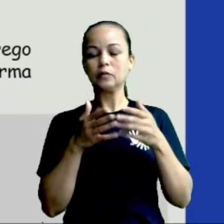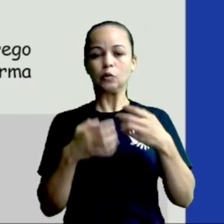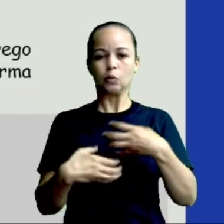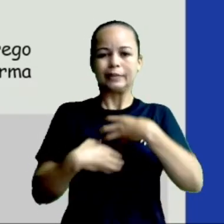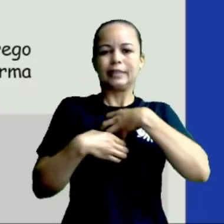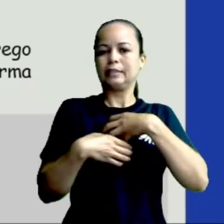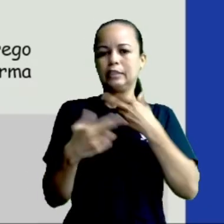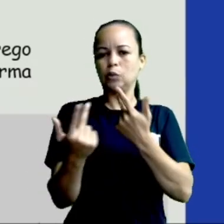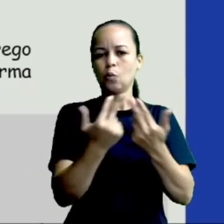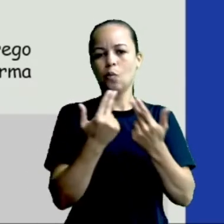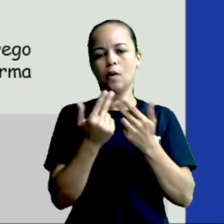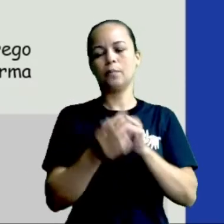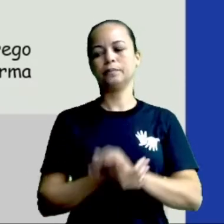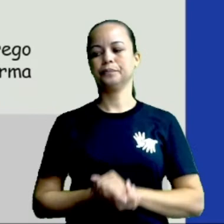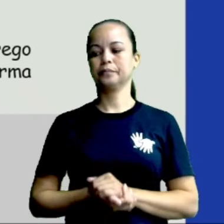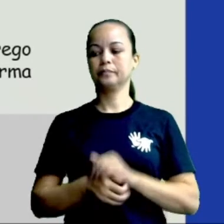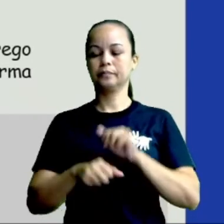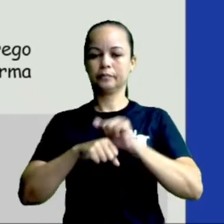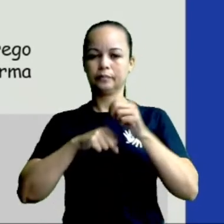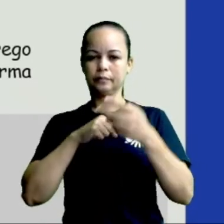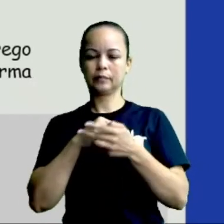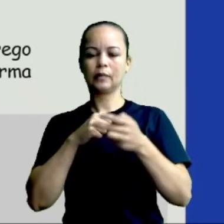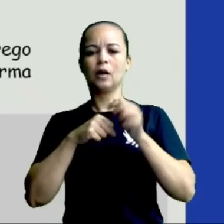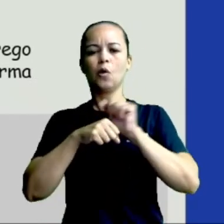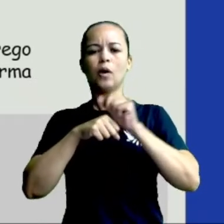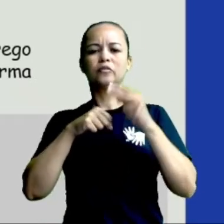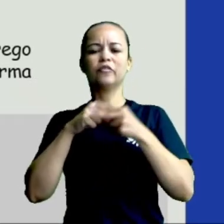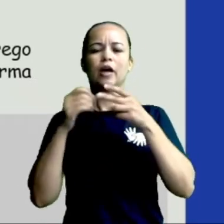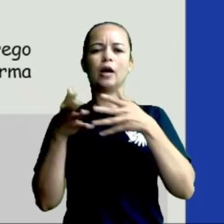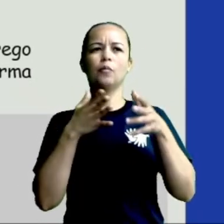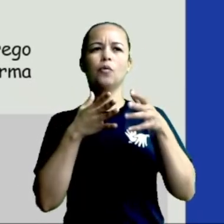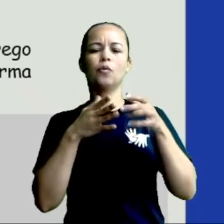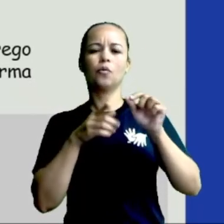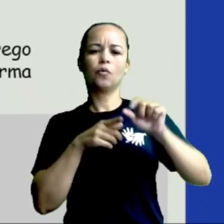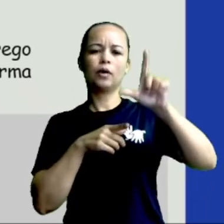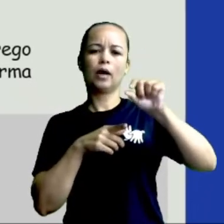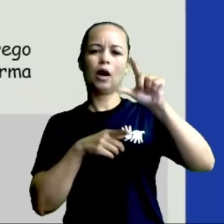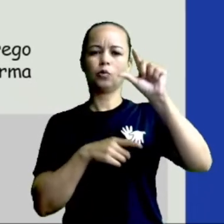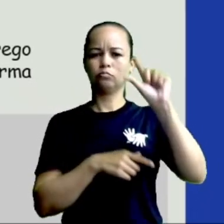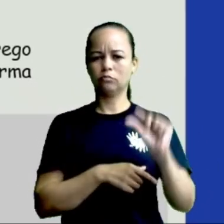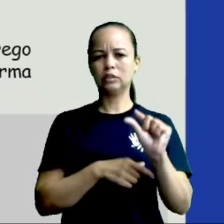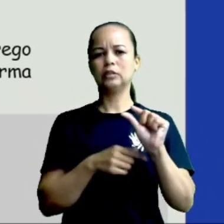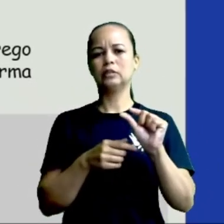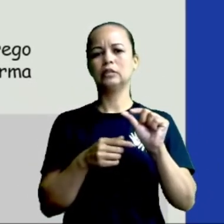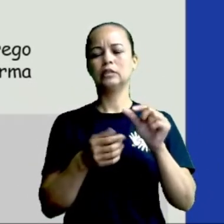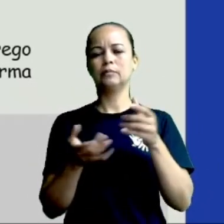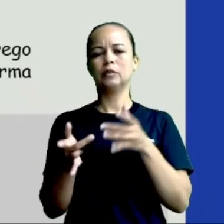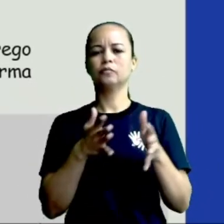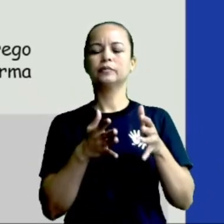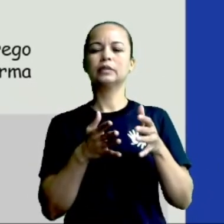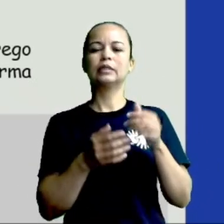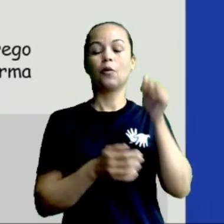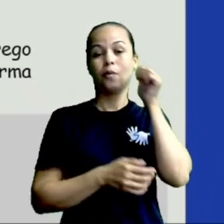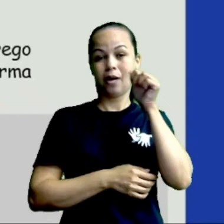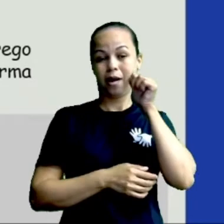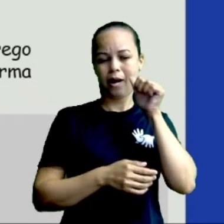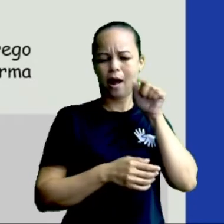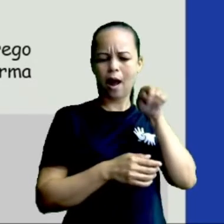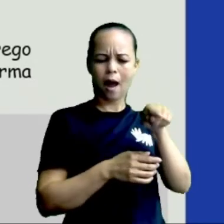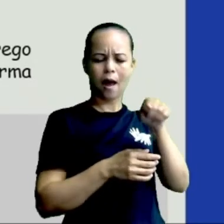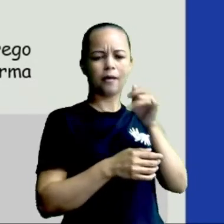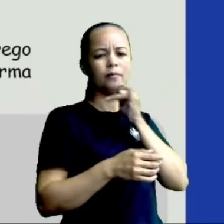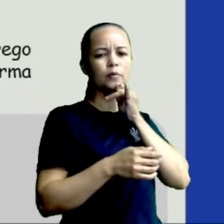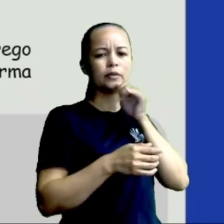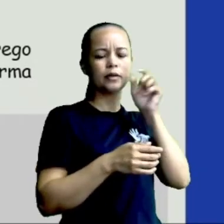certo? O advérbio, ele apresenta ainda o grau diminutivo. Se eu dissesse, ó, ela mora pertinho.